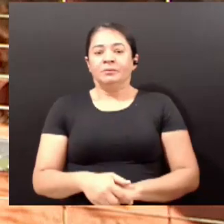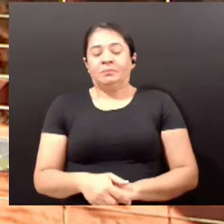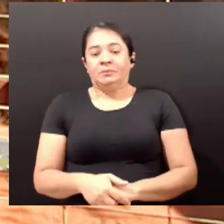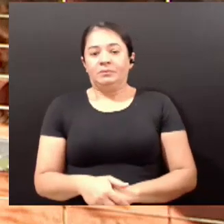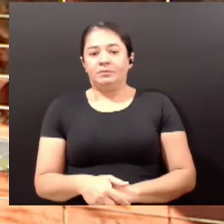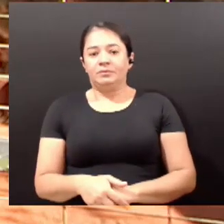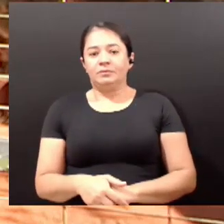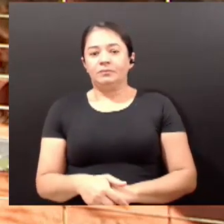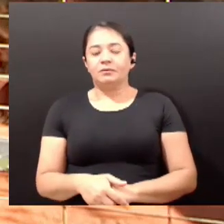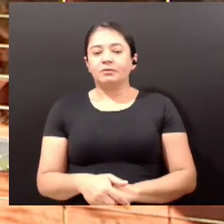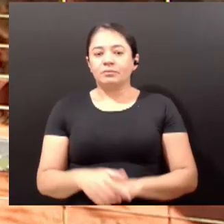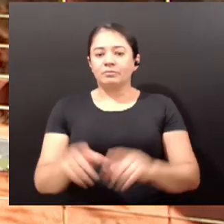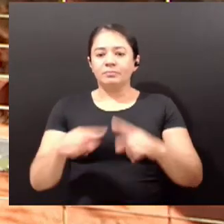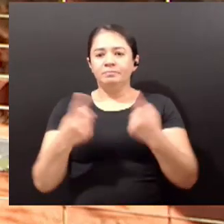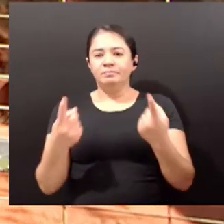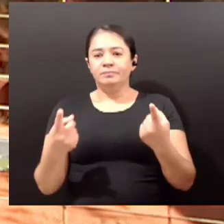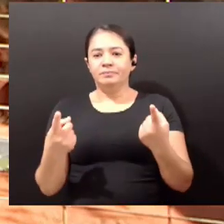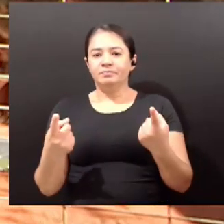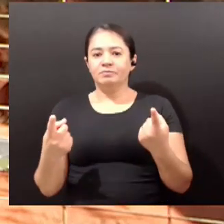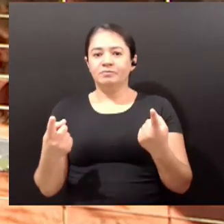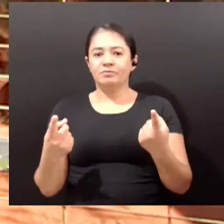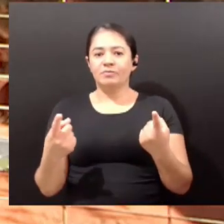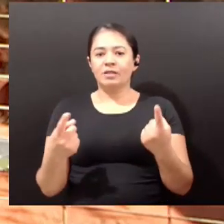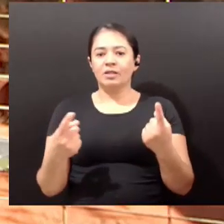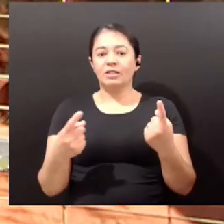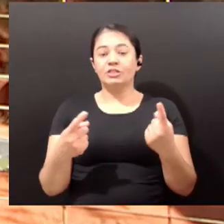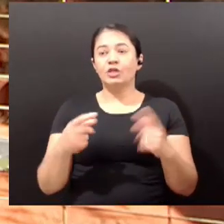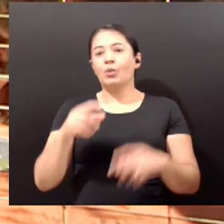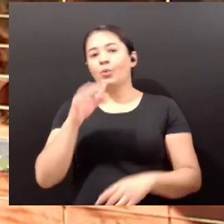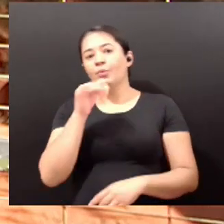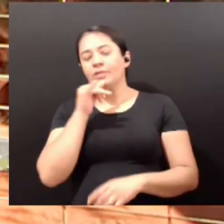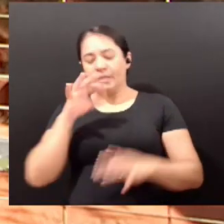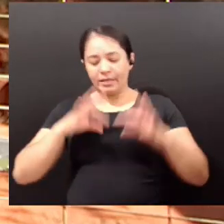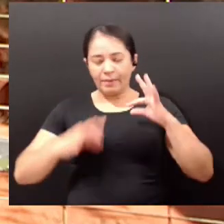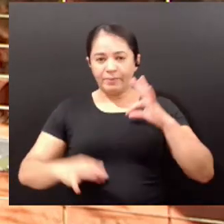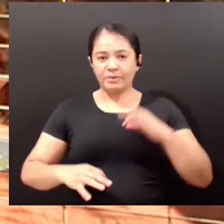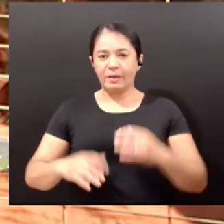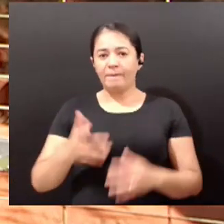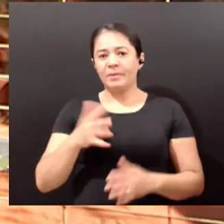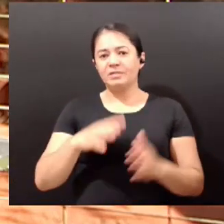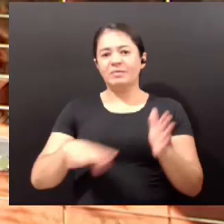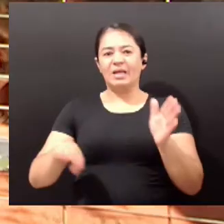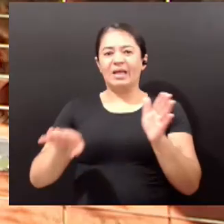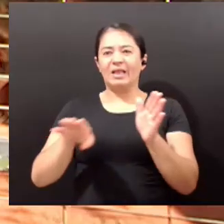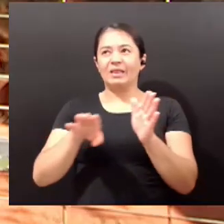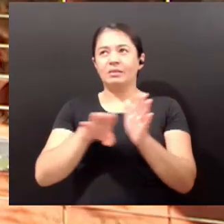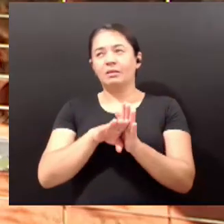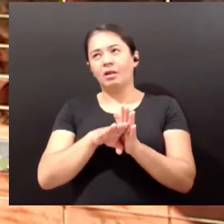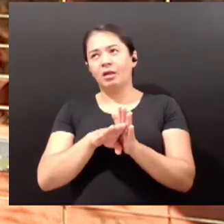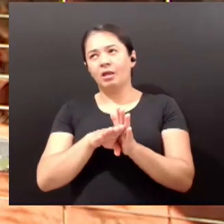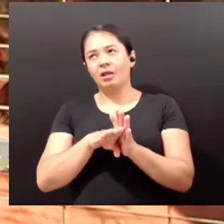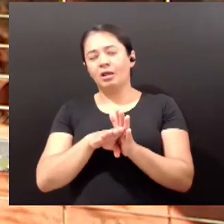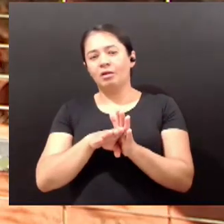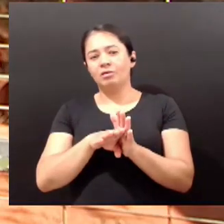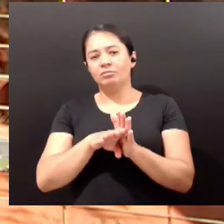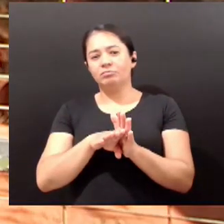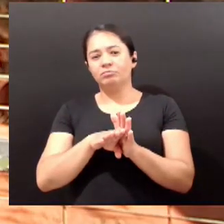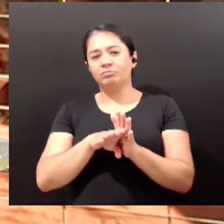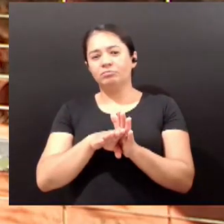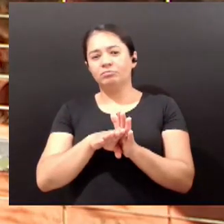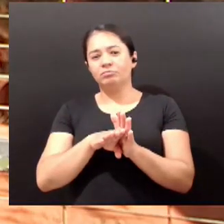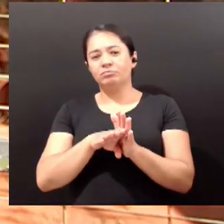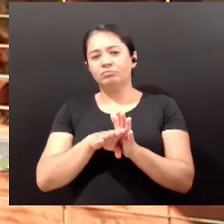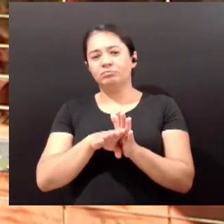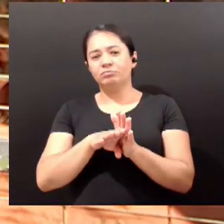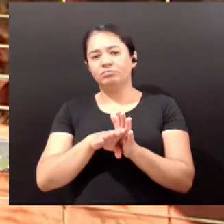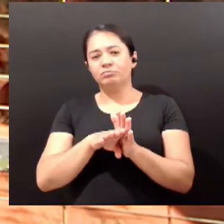padronagem de pintado perdura por volta do 14º semana,